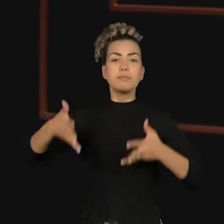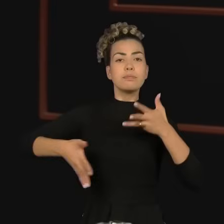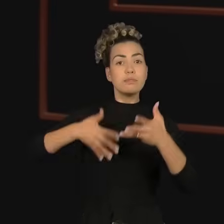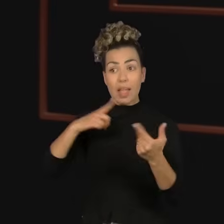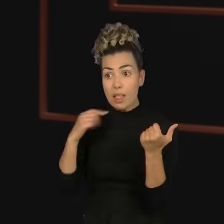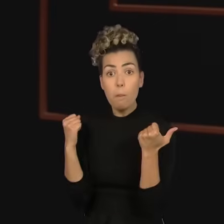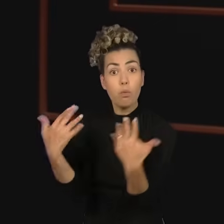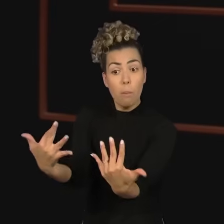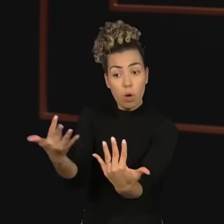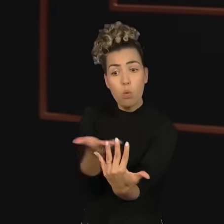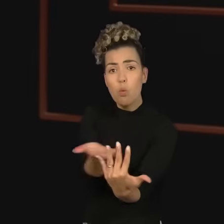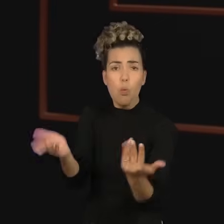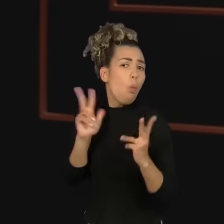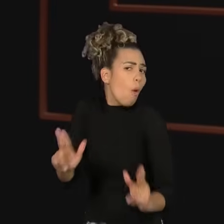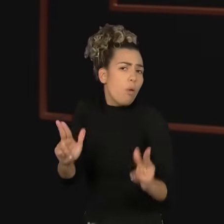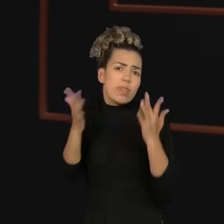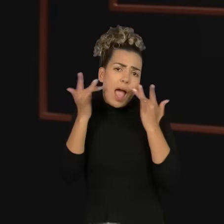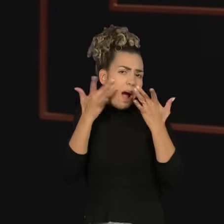peça de teatro, né?